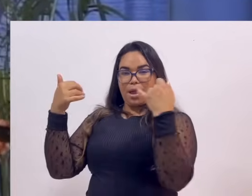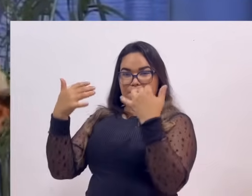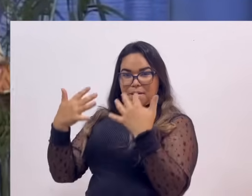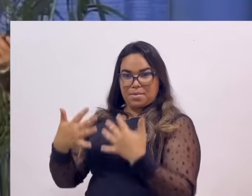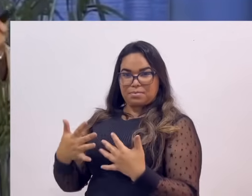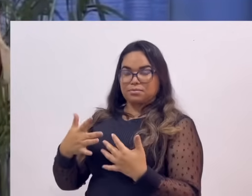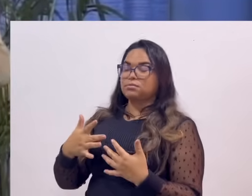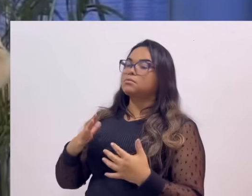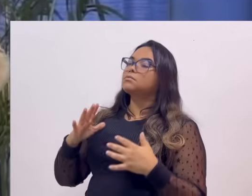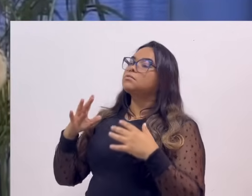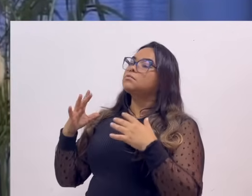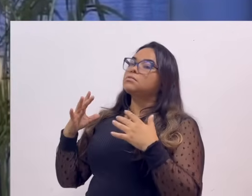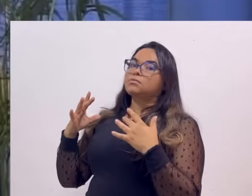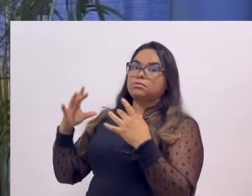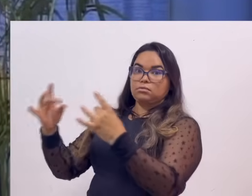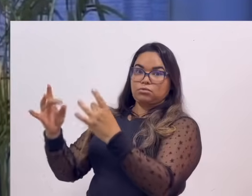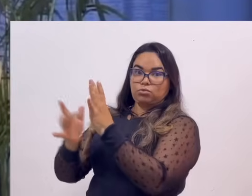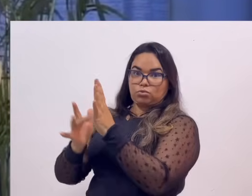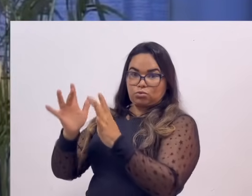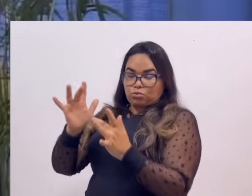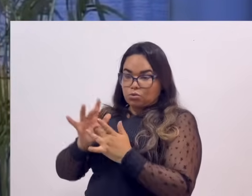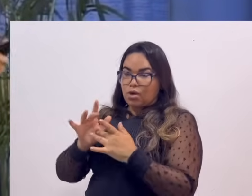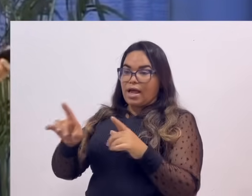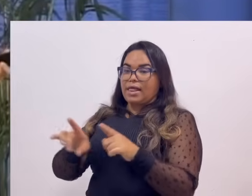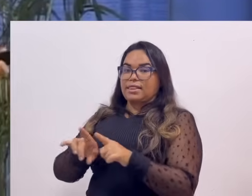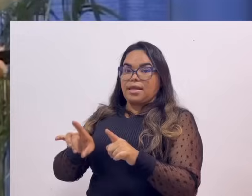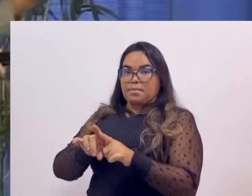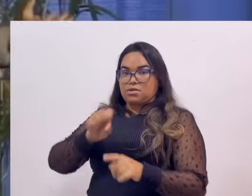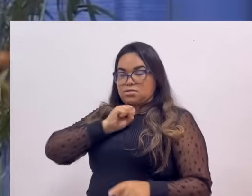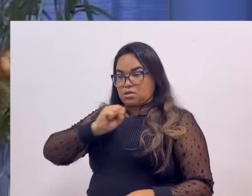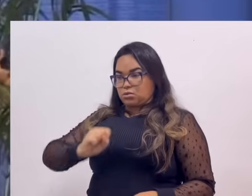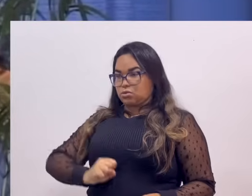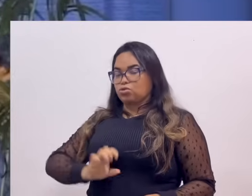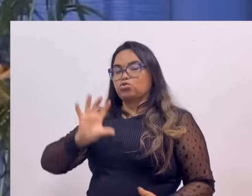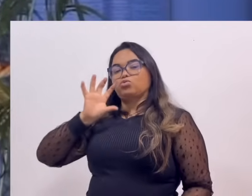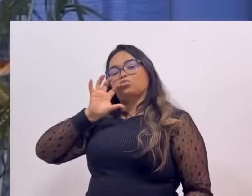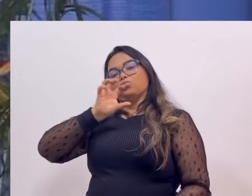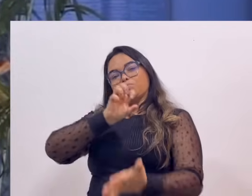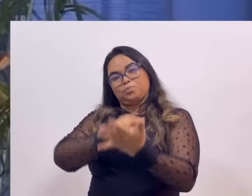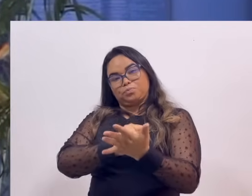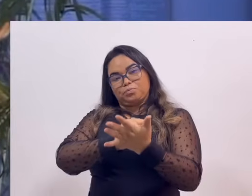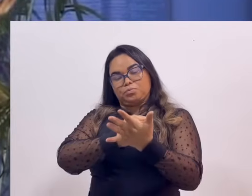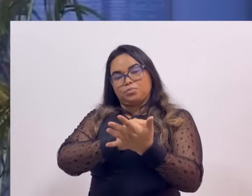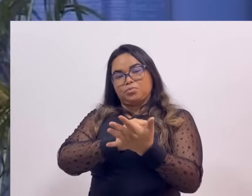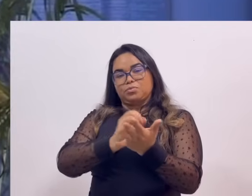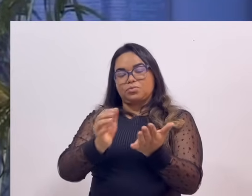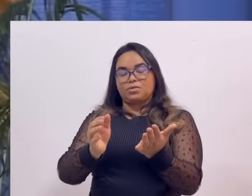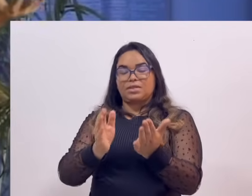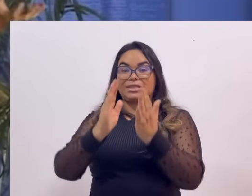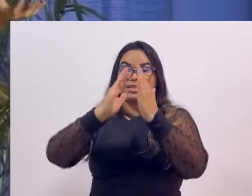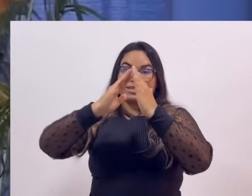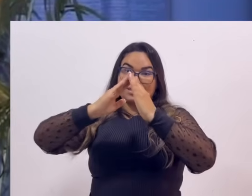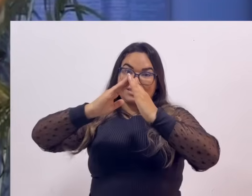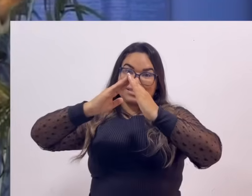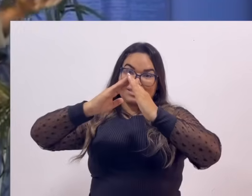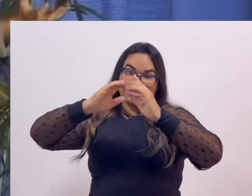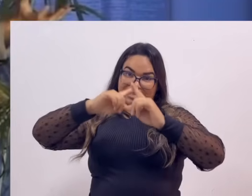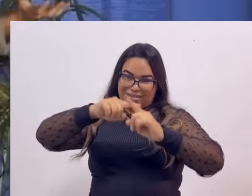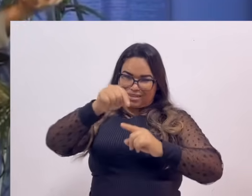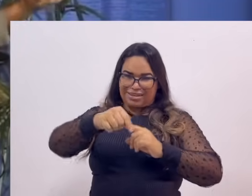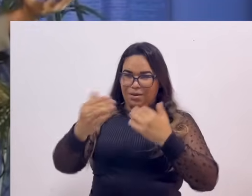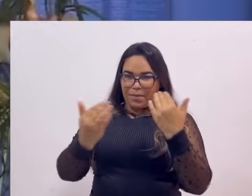e foram transferidos para o cordeiro e para o sumo sacerdote foram registrados no céu são os seus